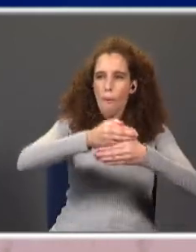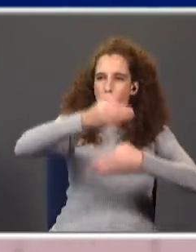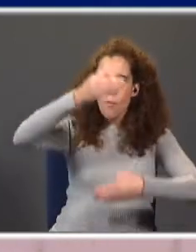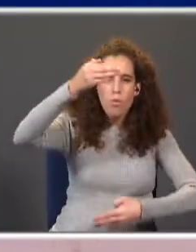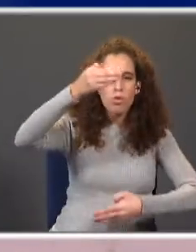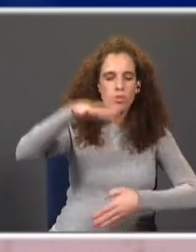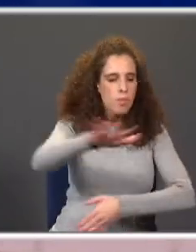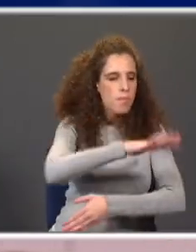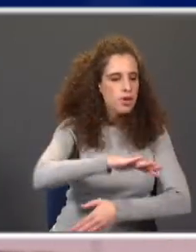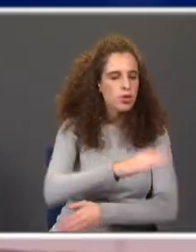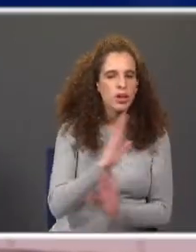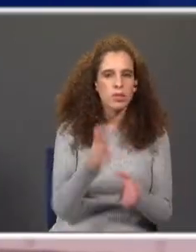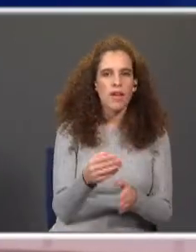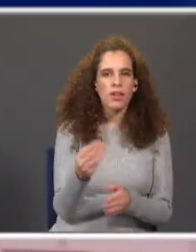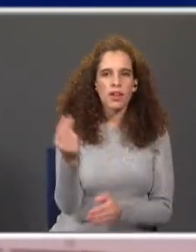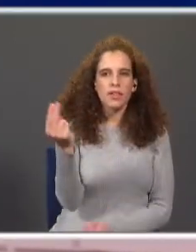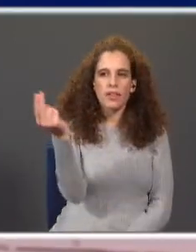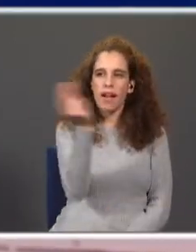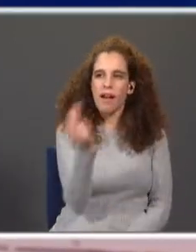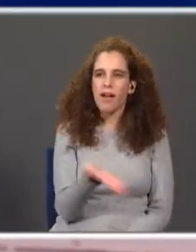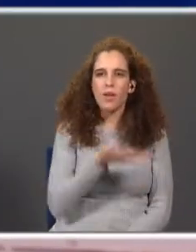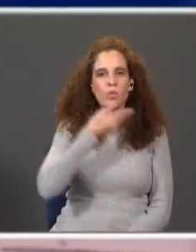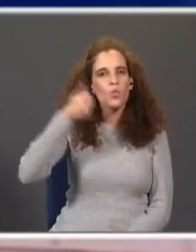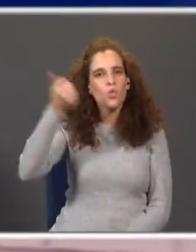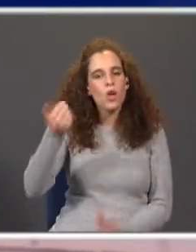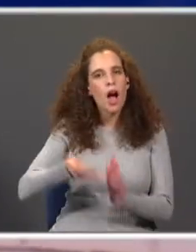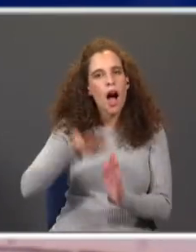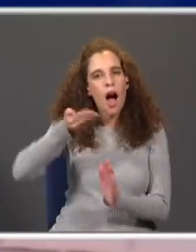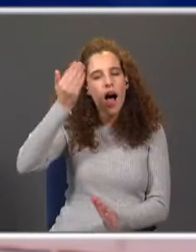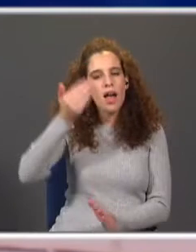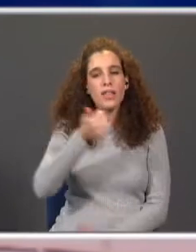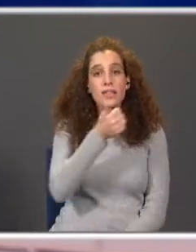que precisava de ser embelezado. Decidiram convidar